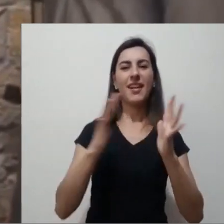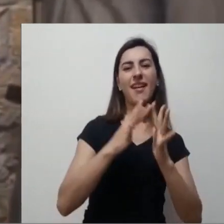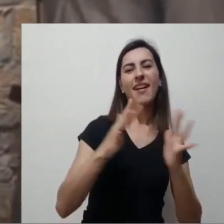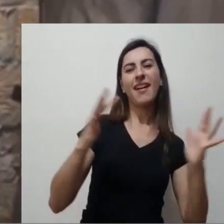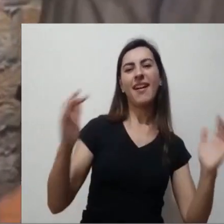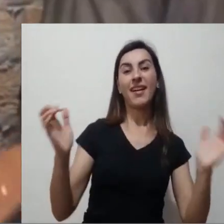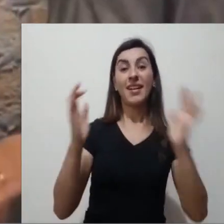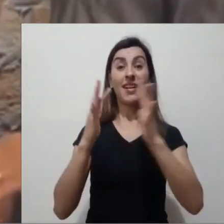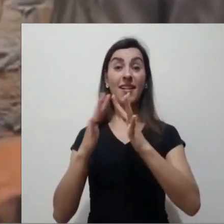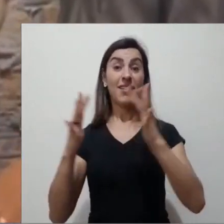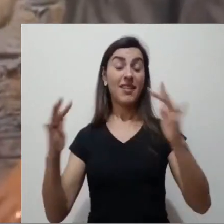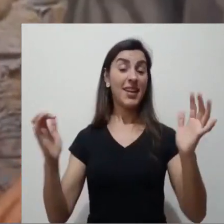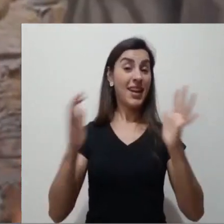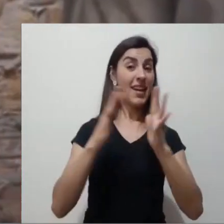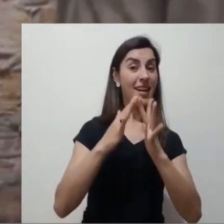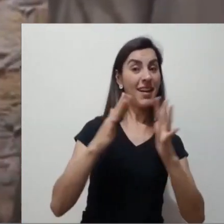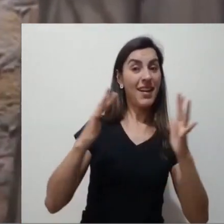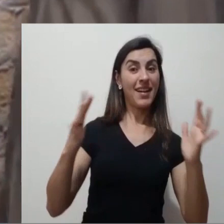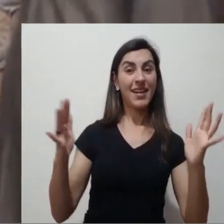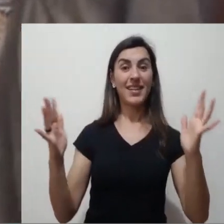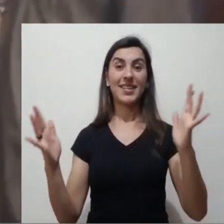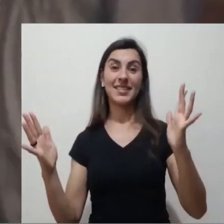glória, glória.